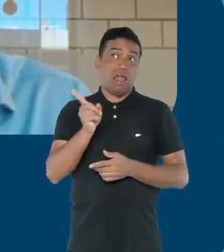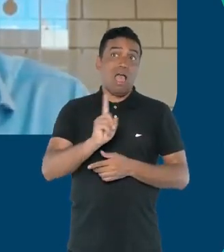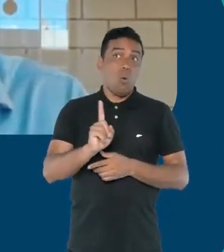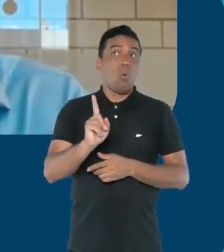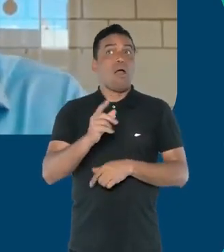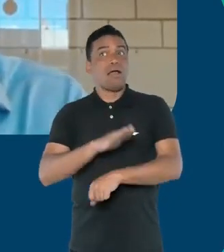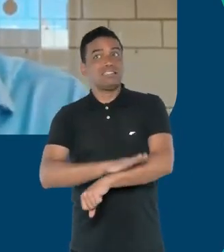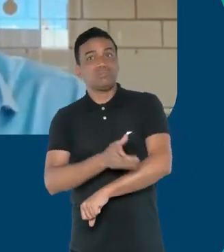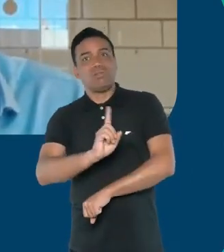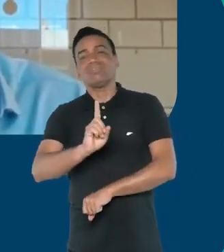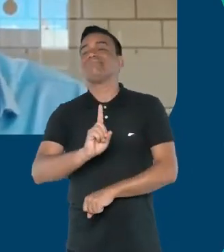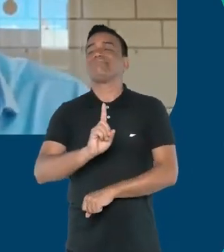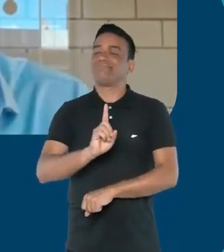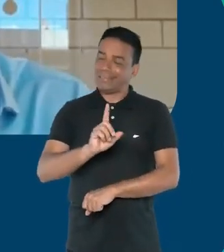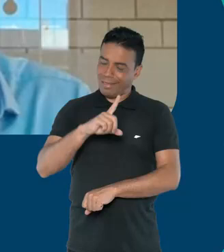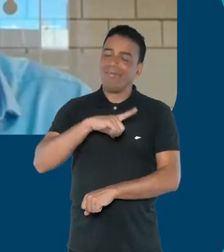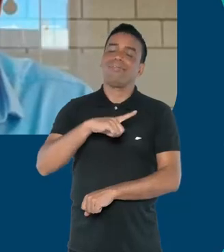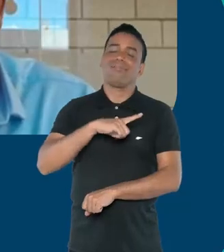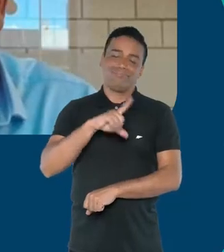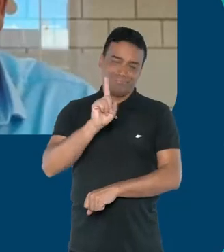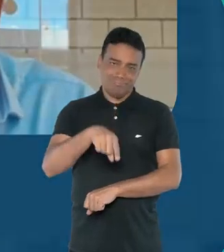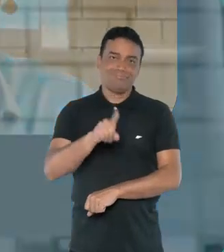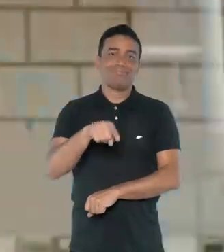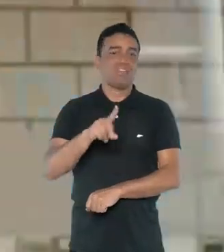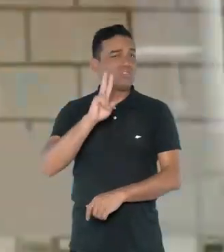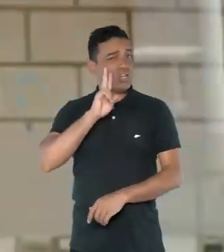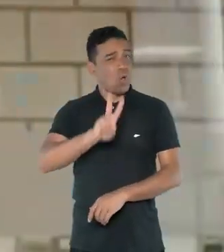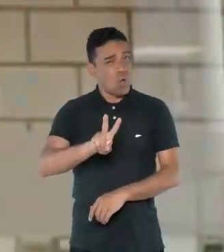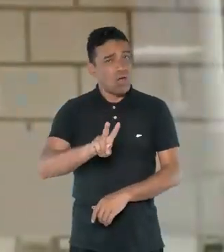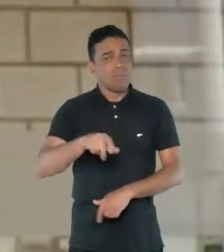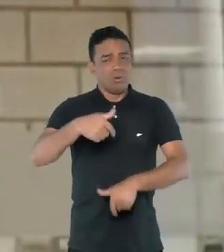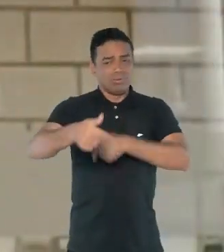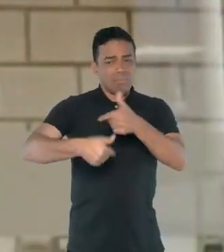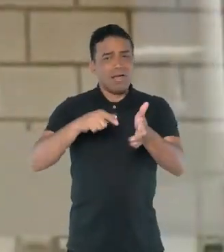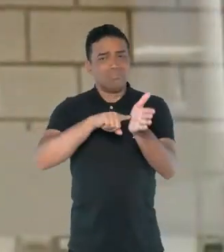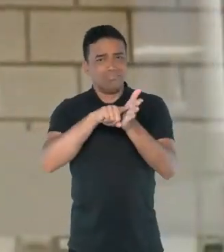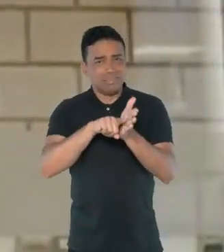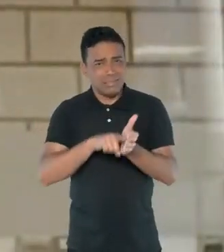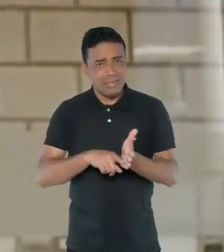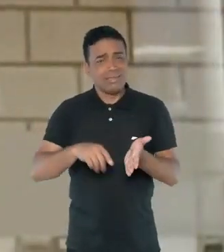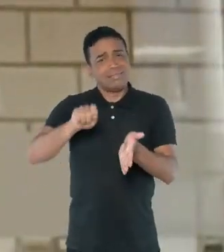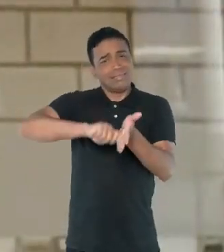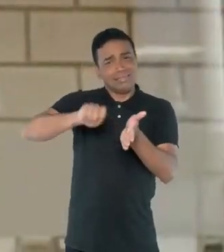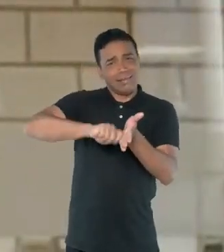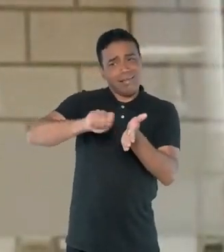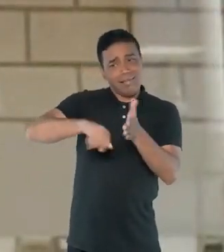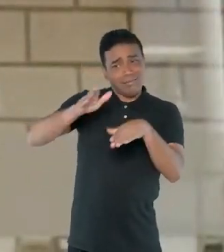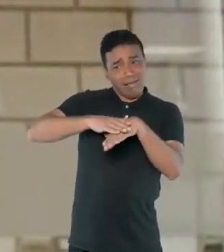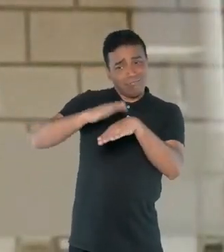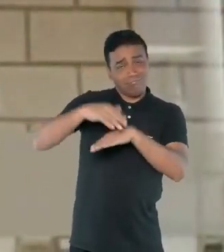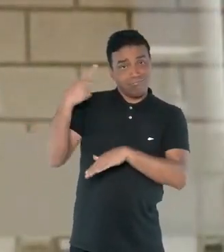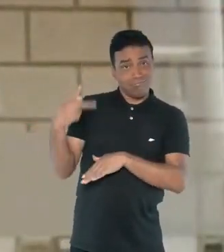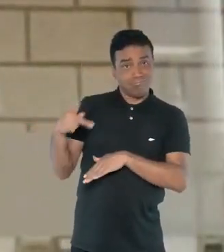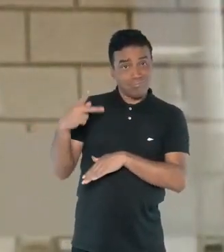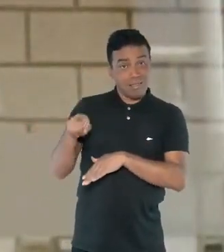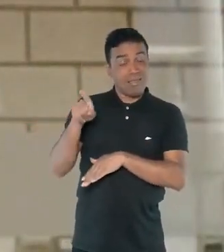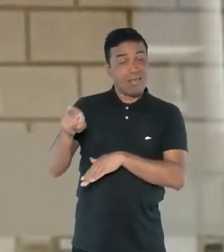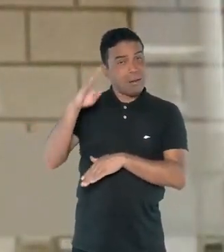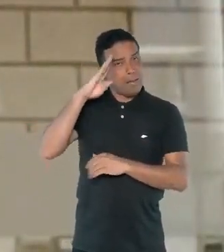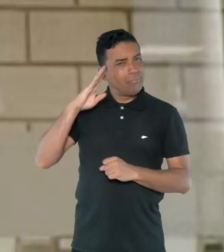entanto, quando você olha para a obra dele, você vai notar que ele é uma